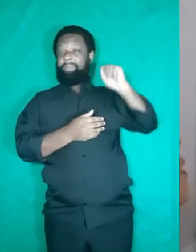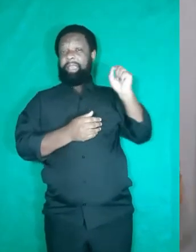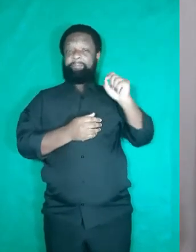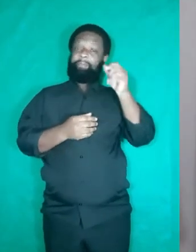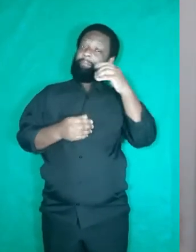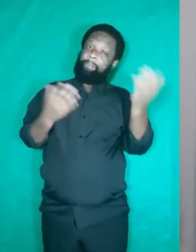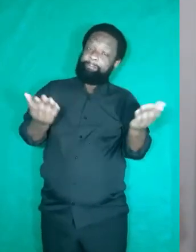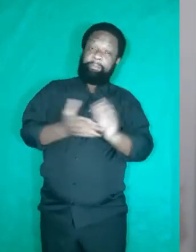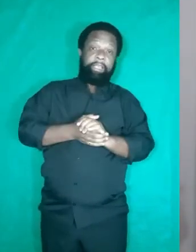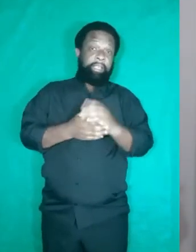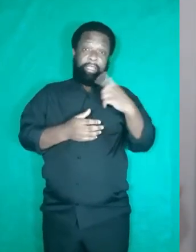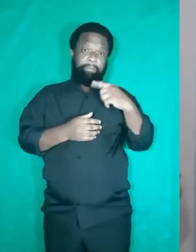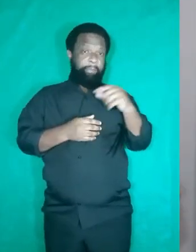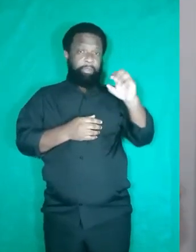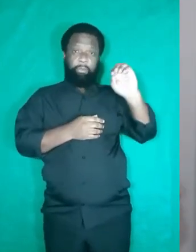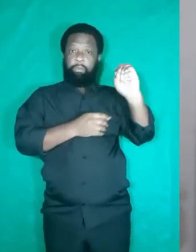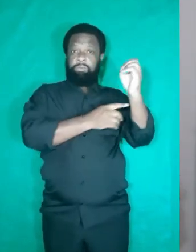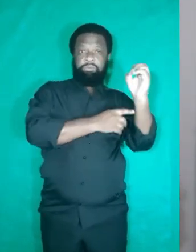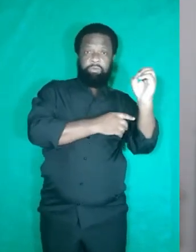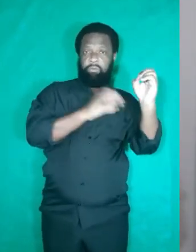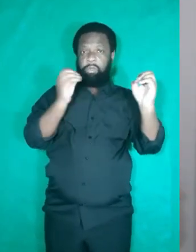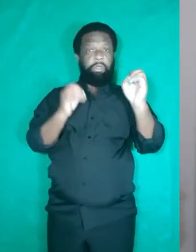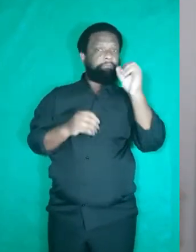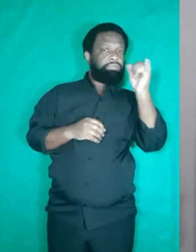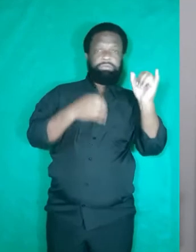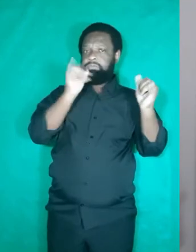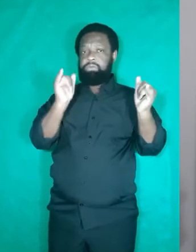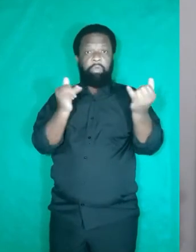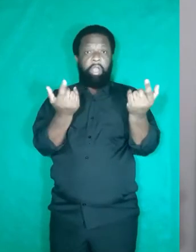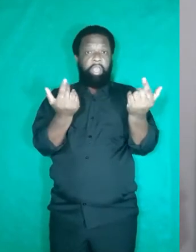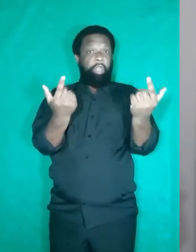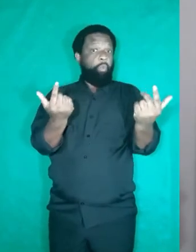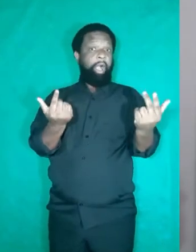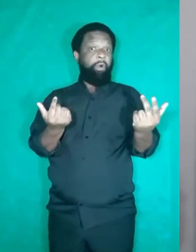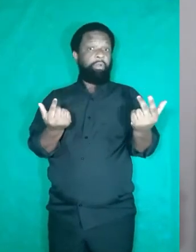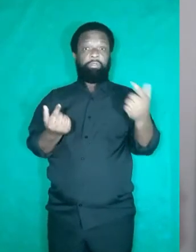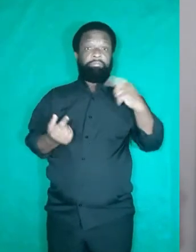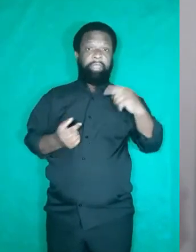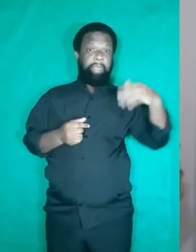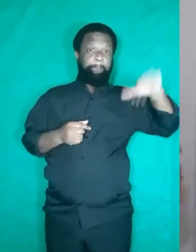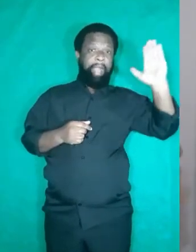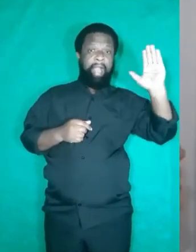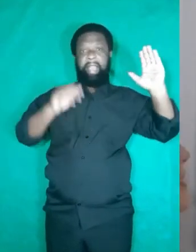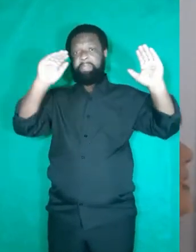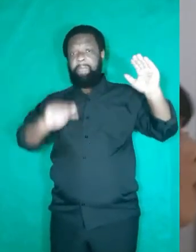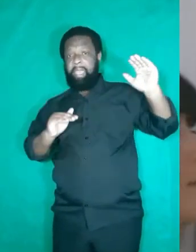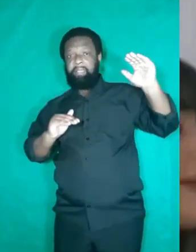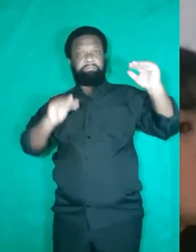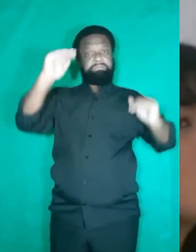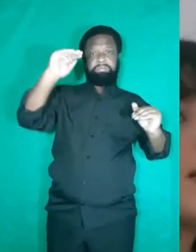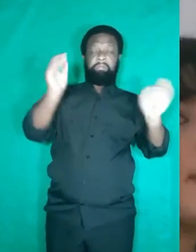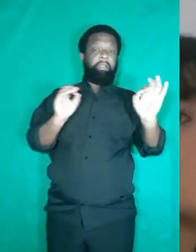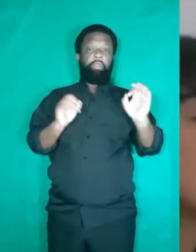passada. Bom, pessoal, como não existe diferença de eletronegatividade entre eles, ou seja, como esses átomos pertencem